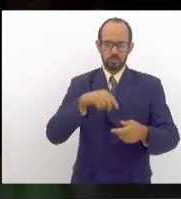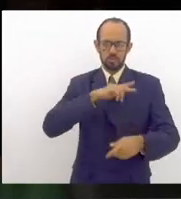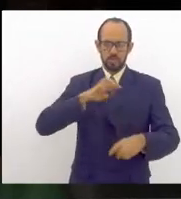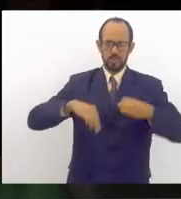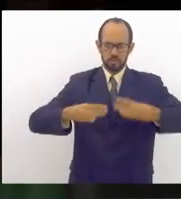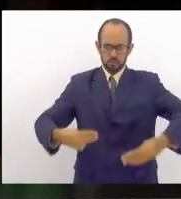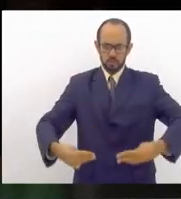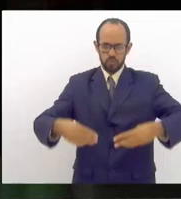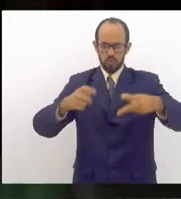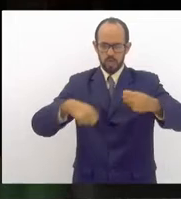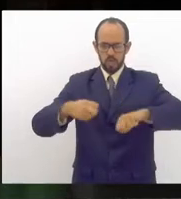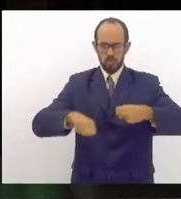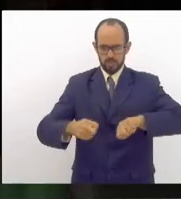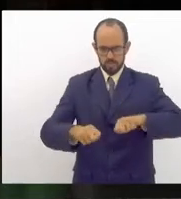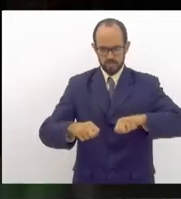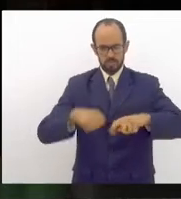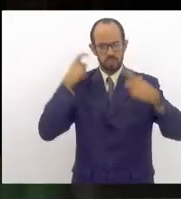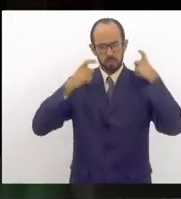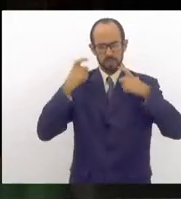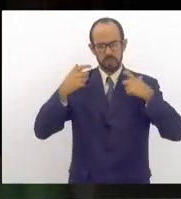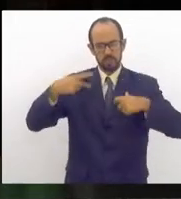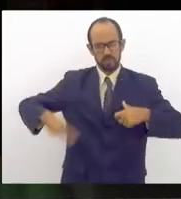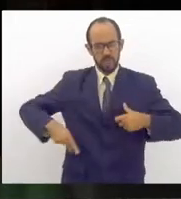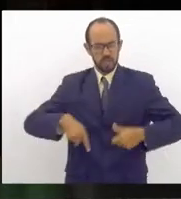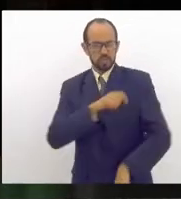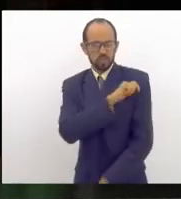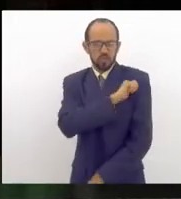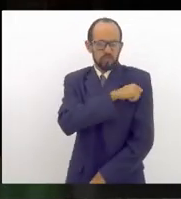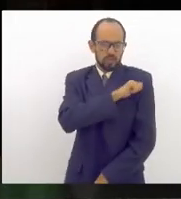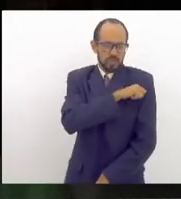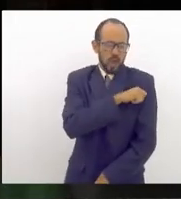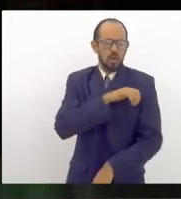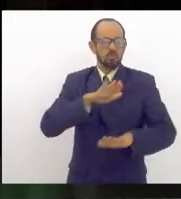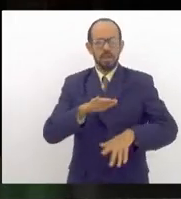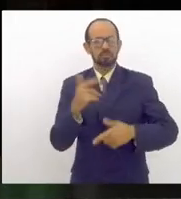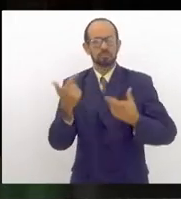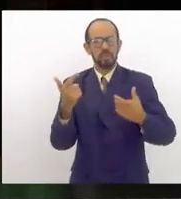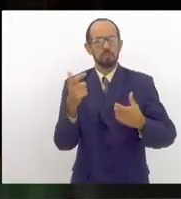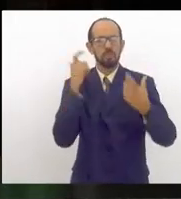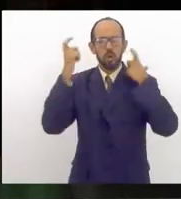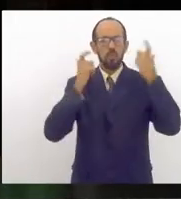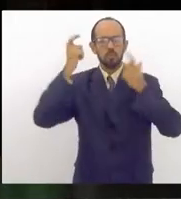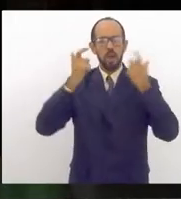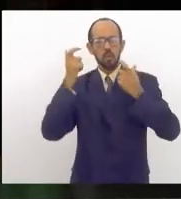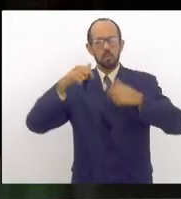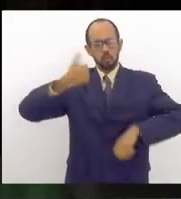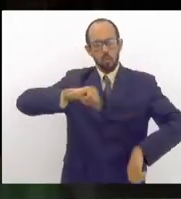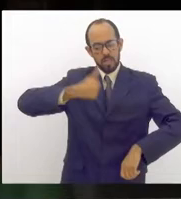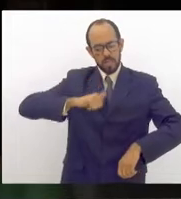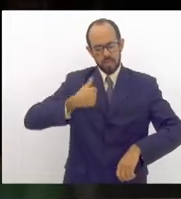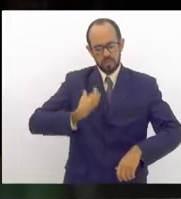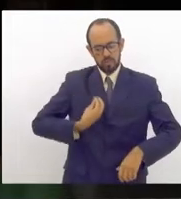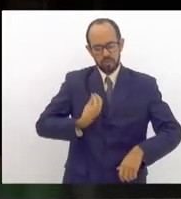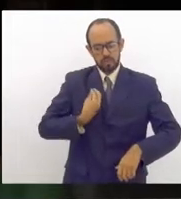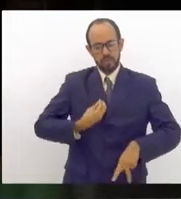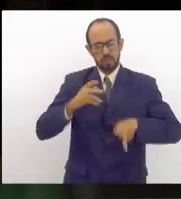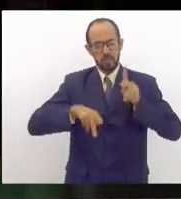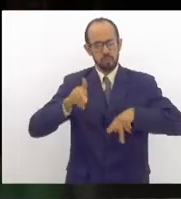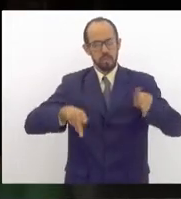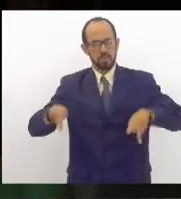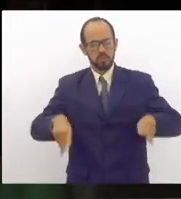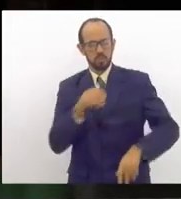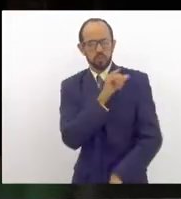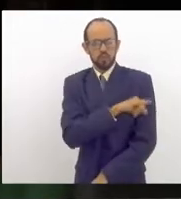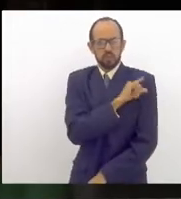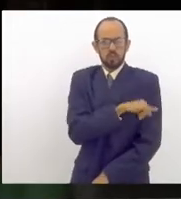com a questão fiscal mas não se preocupam com a qualidade de vida do conjunto da população do Rio de Janeiro e essa